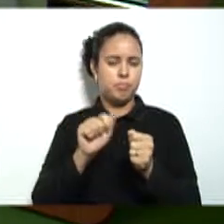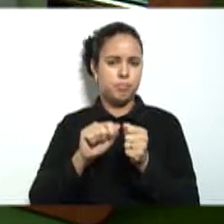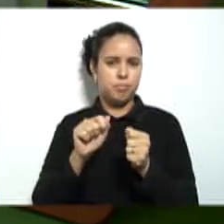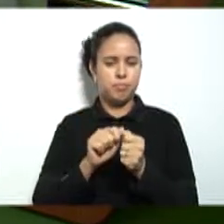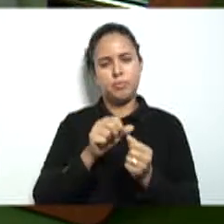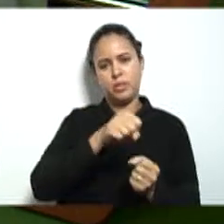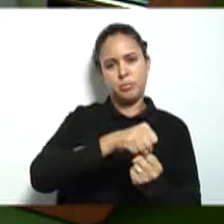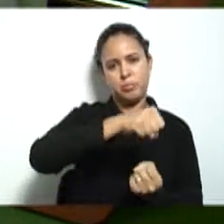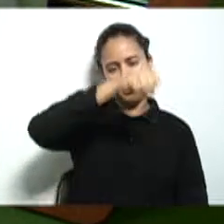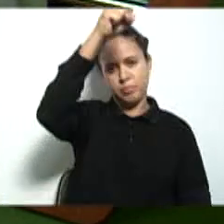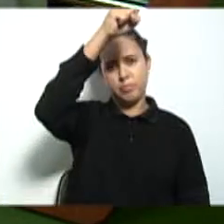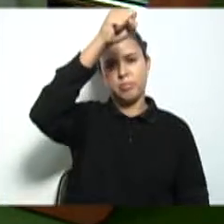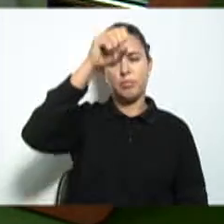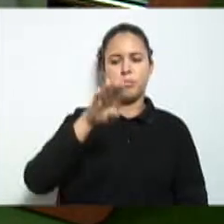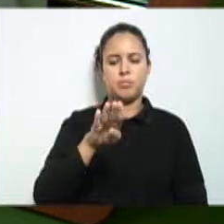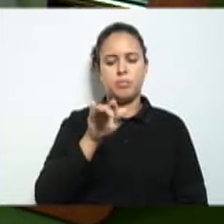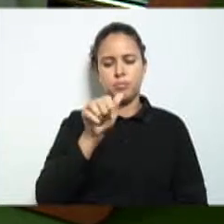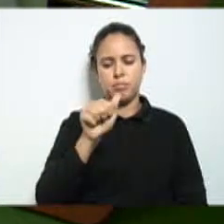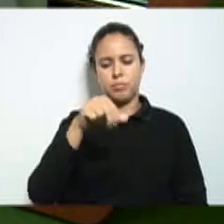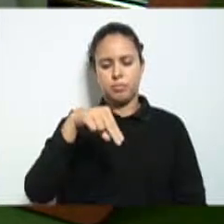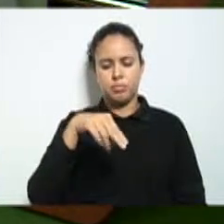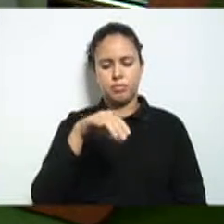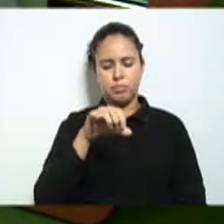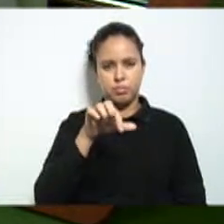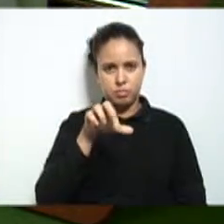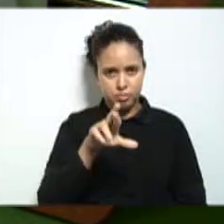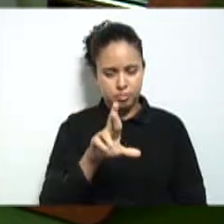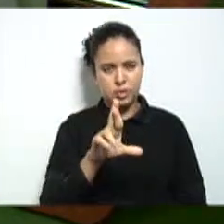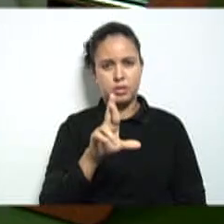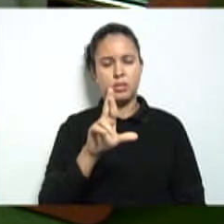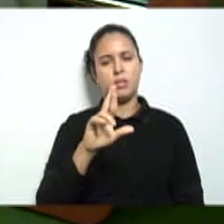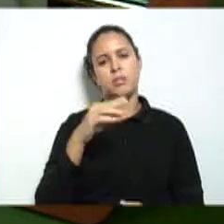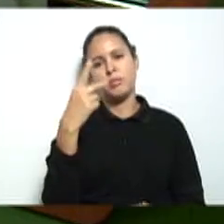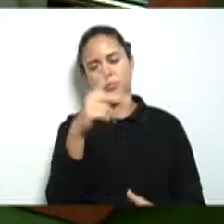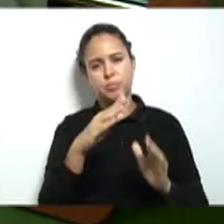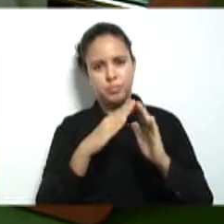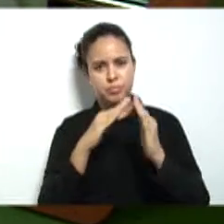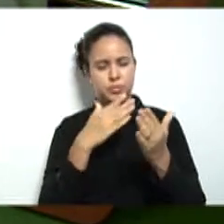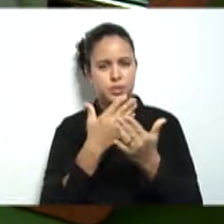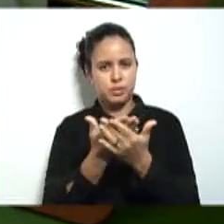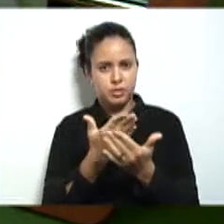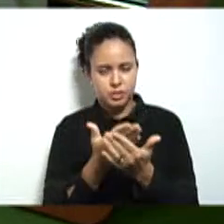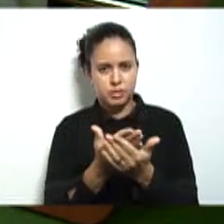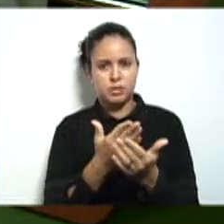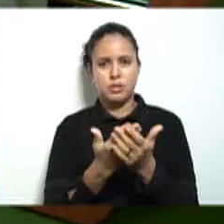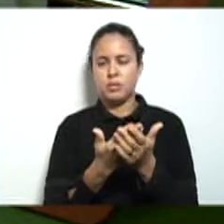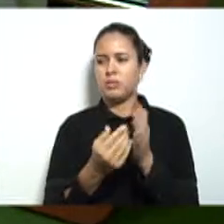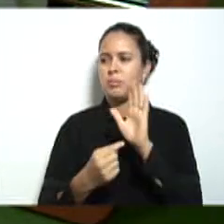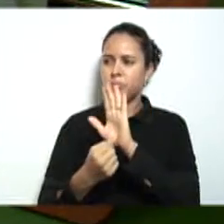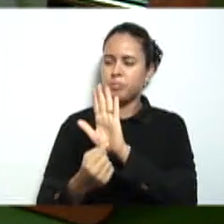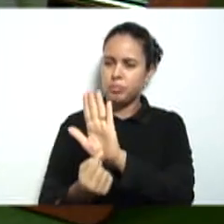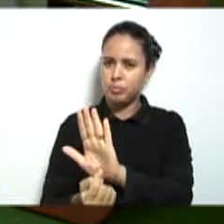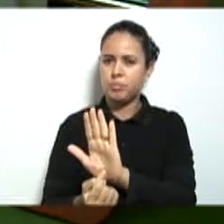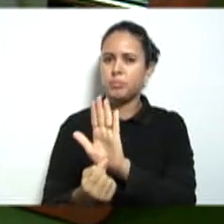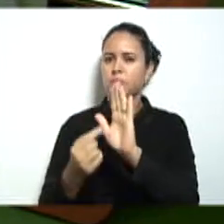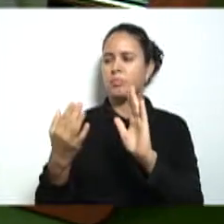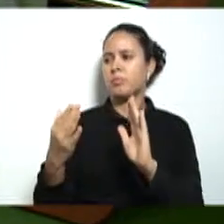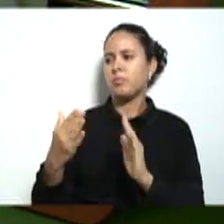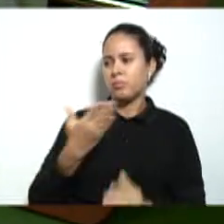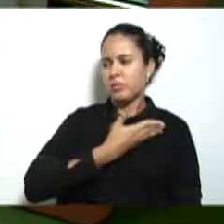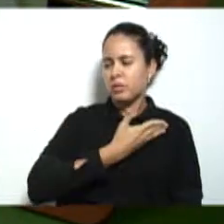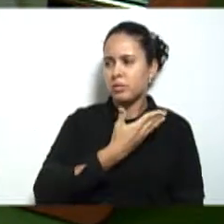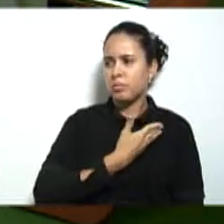banner. Você vai colocar esse banner que você produziu na sua escola, vai apresentar para os colegas das outras turmas, vai apresentar para a sua